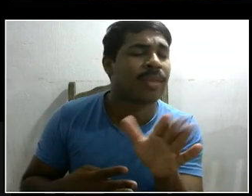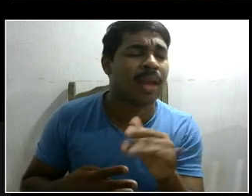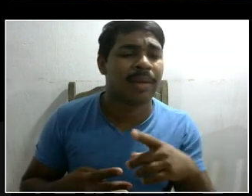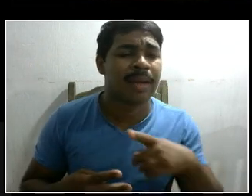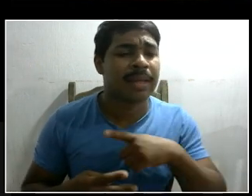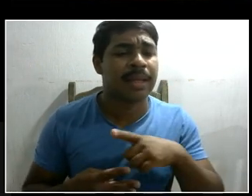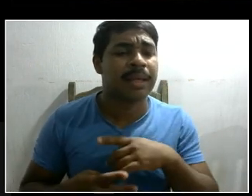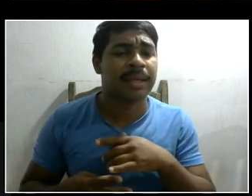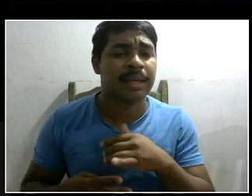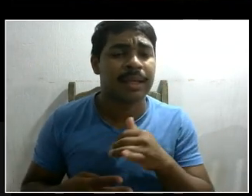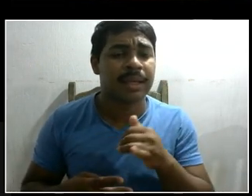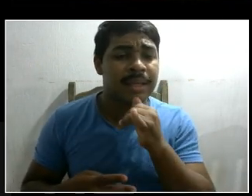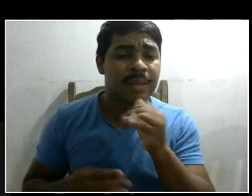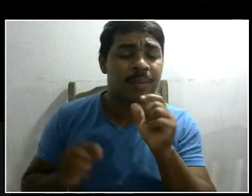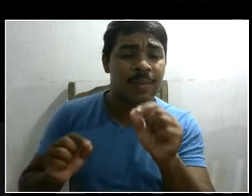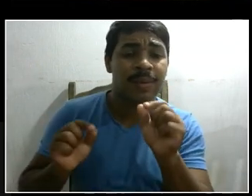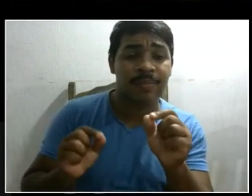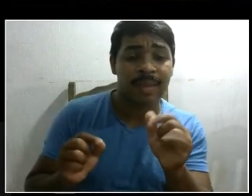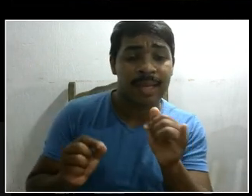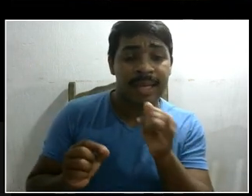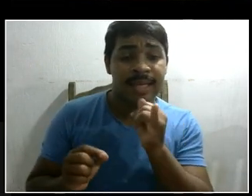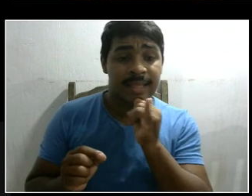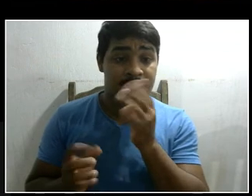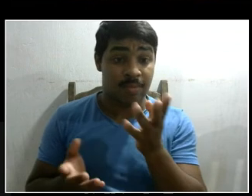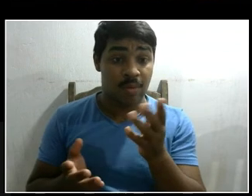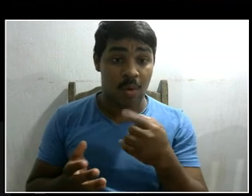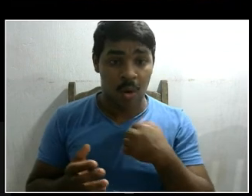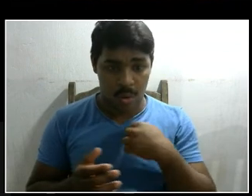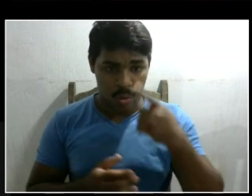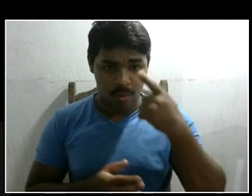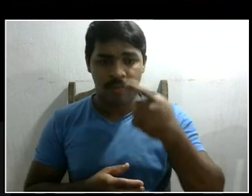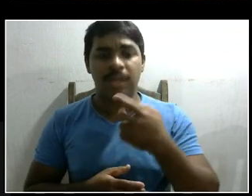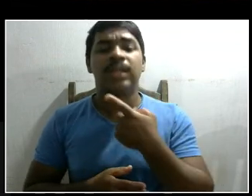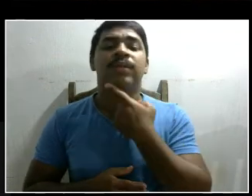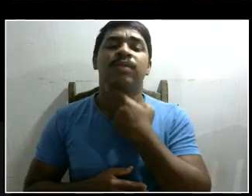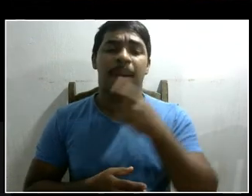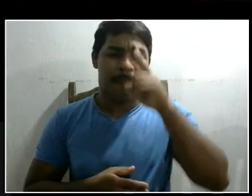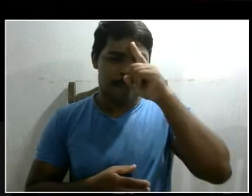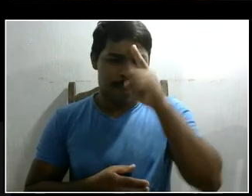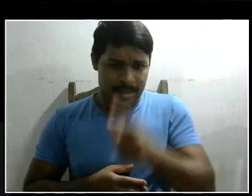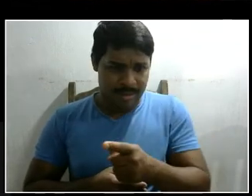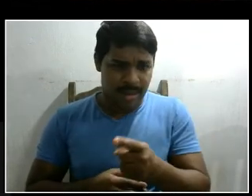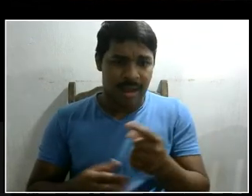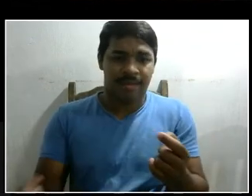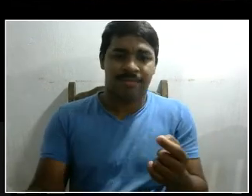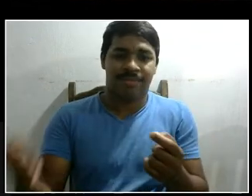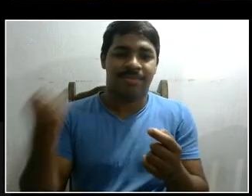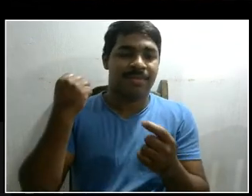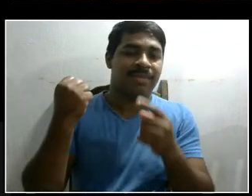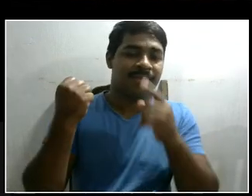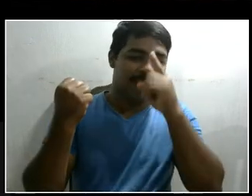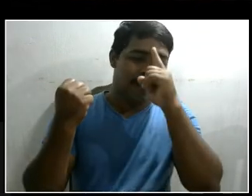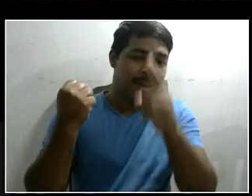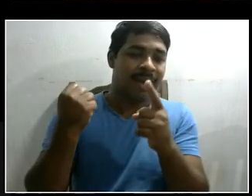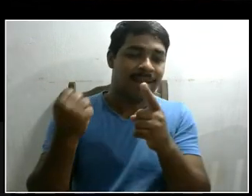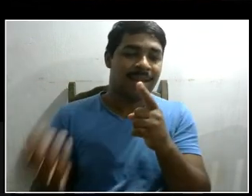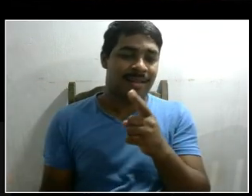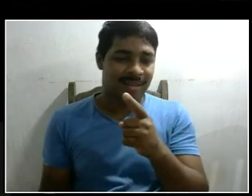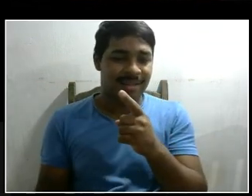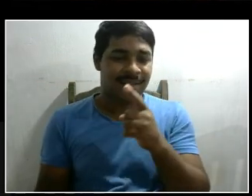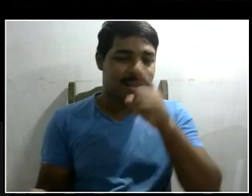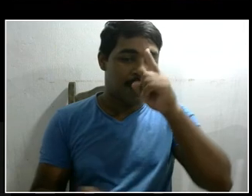gente fala que ele é voluntário. Por quê? Porque ele depende da nossa vontade. Se você quiser movimentar o seu braço, se quiser movimentar a sua perna,